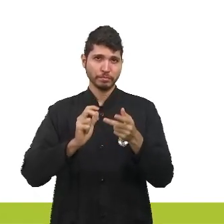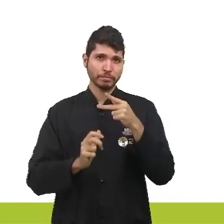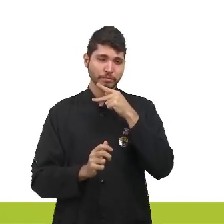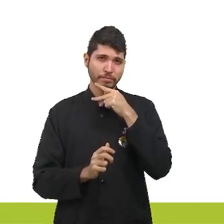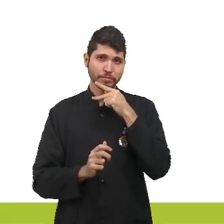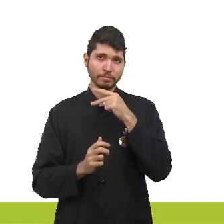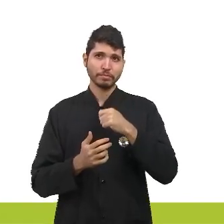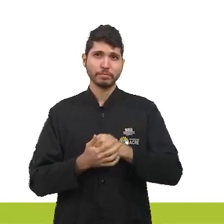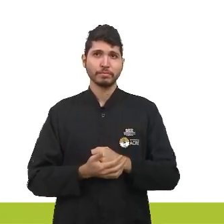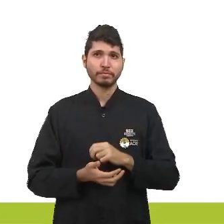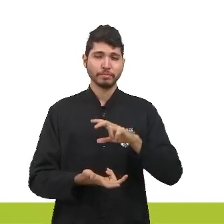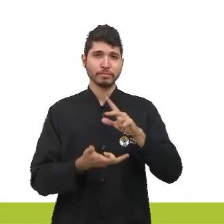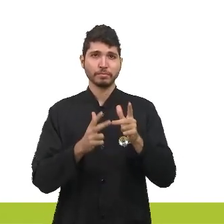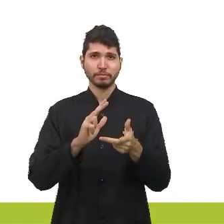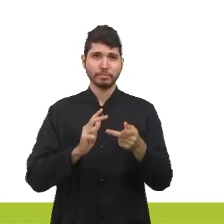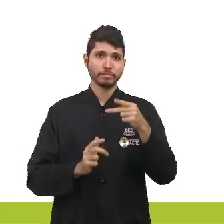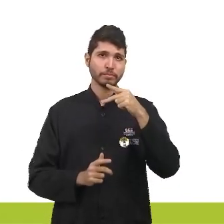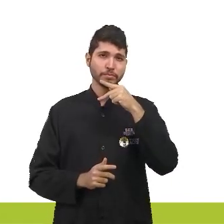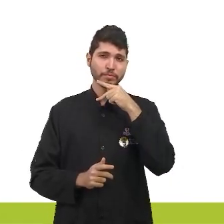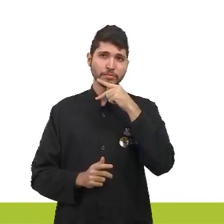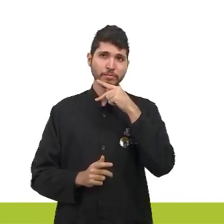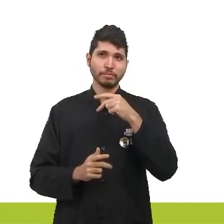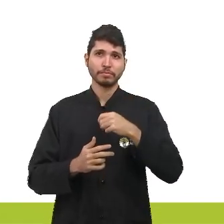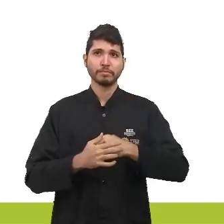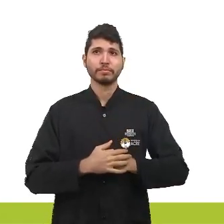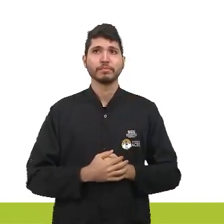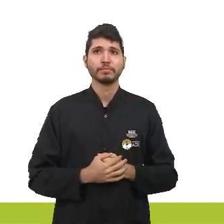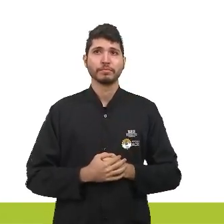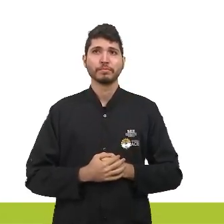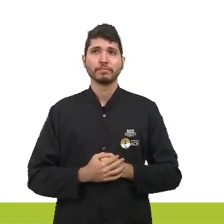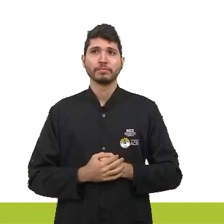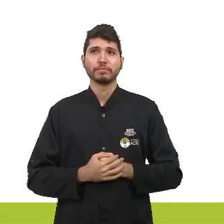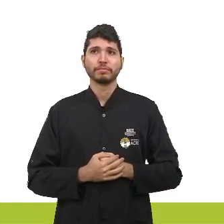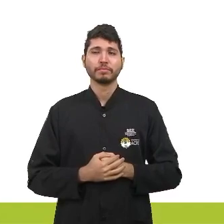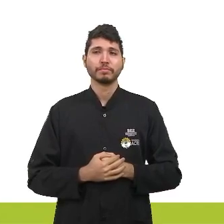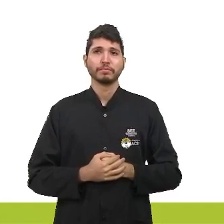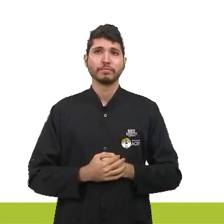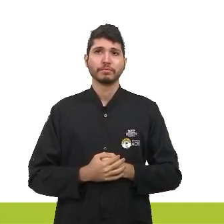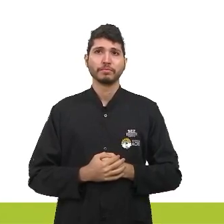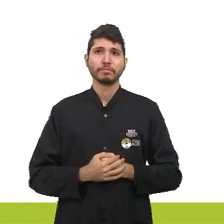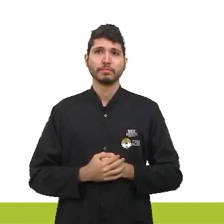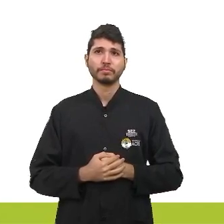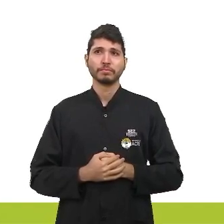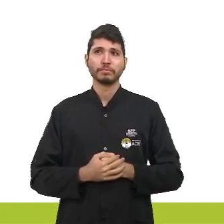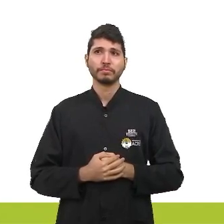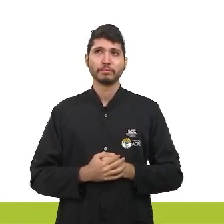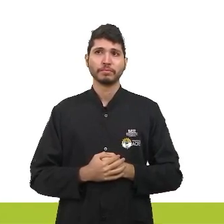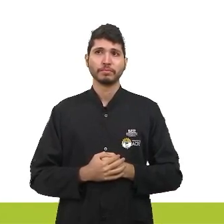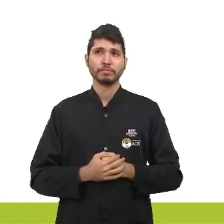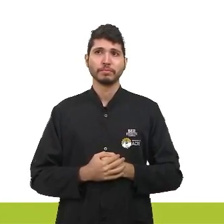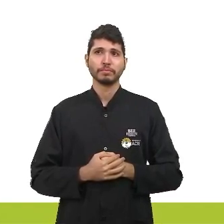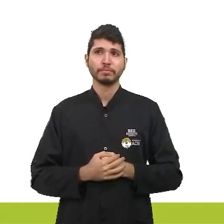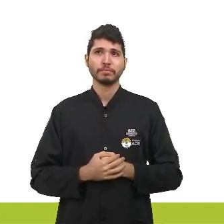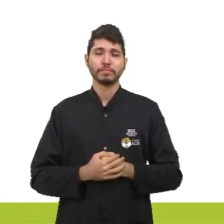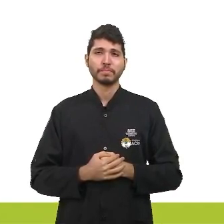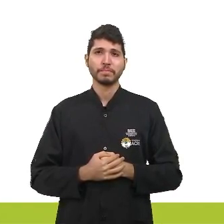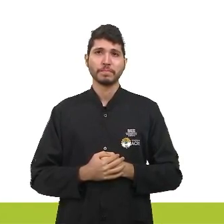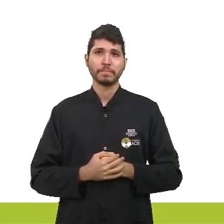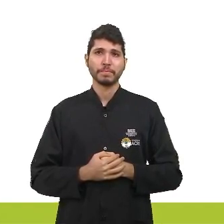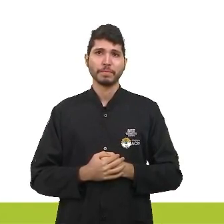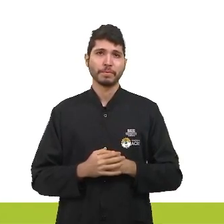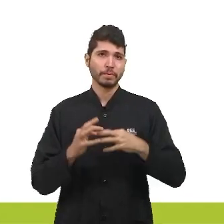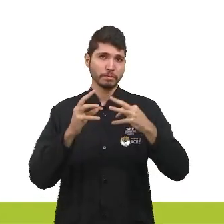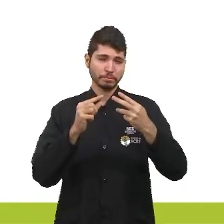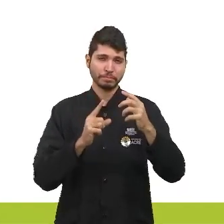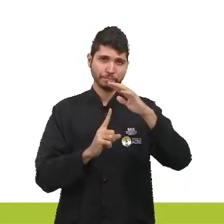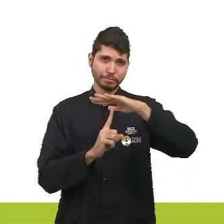Um poliedro chamado de Platão, se e somente se ele satisfaz as seguintes condições. Todas as faces